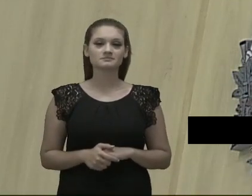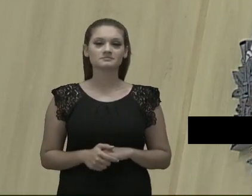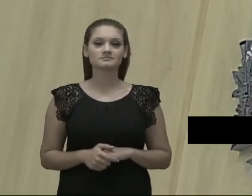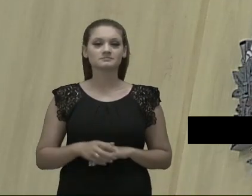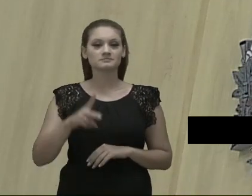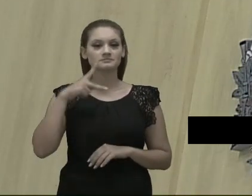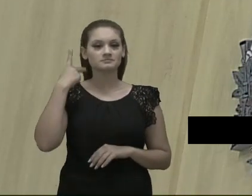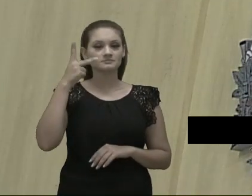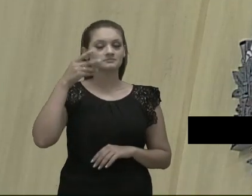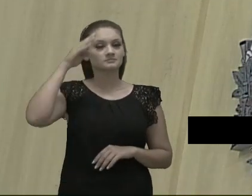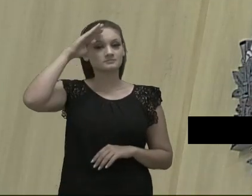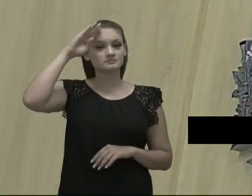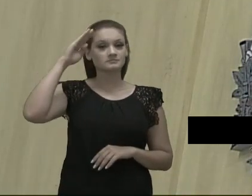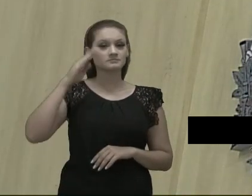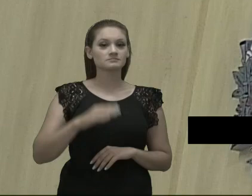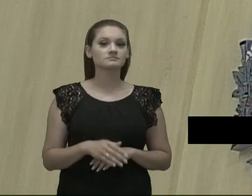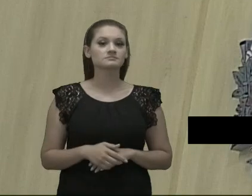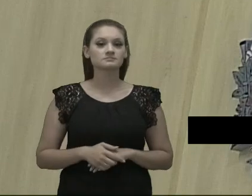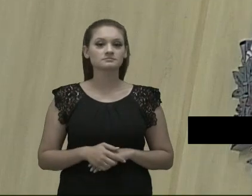Vereador Bob.